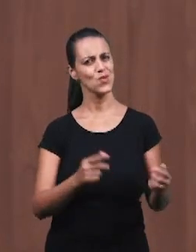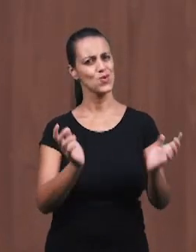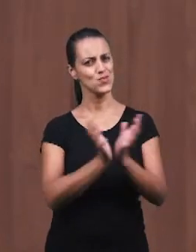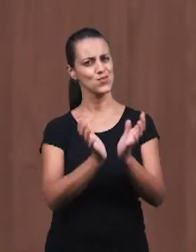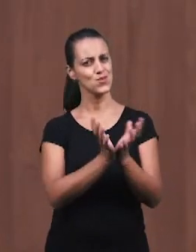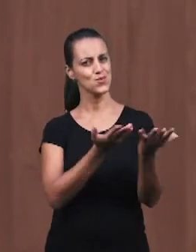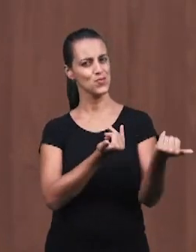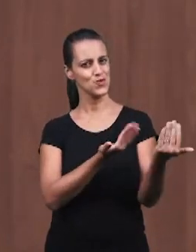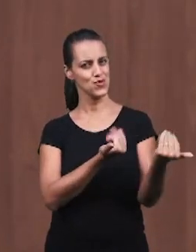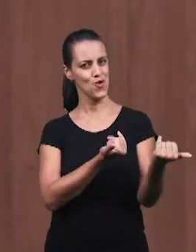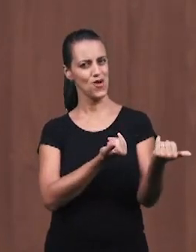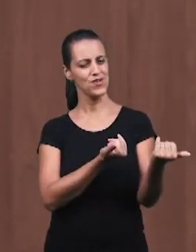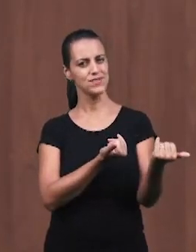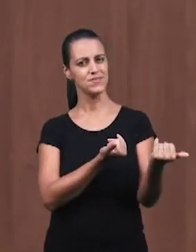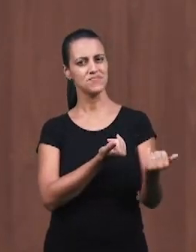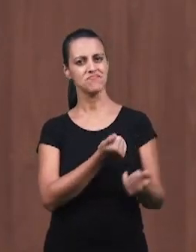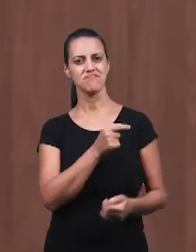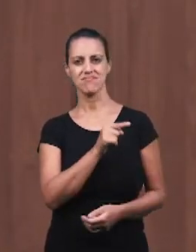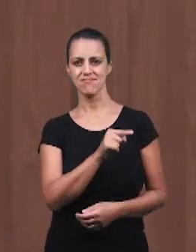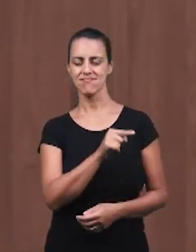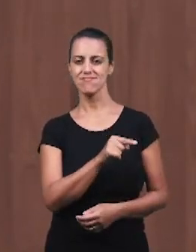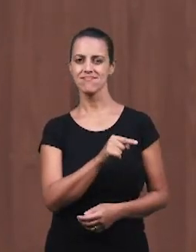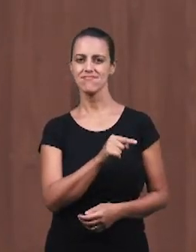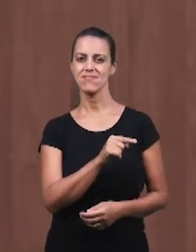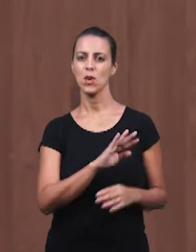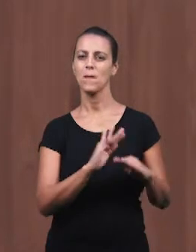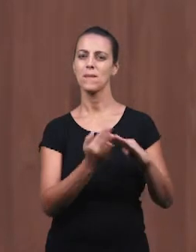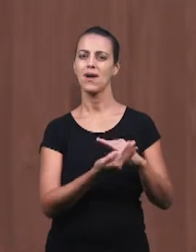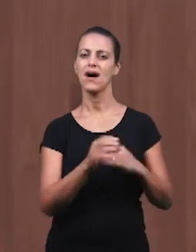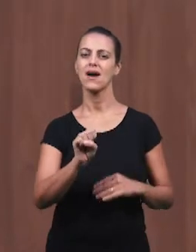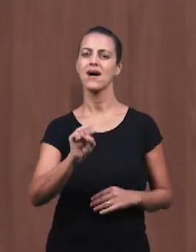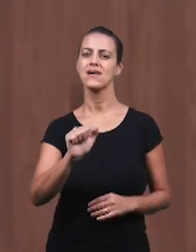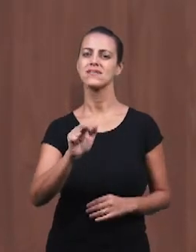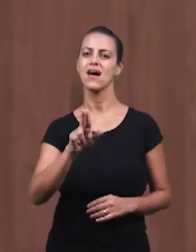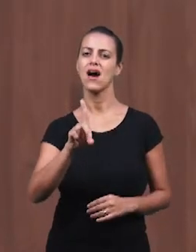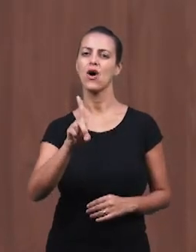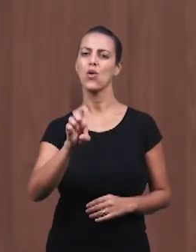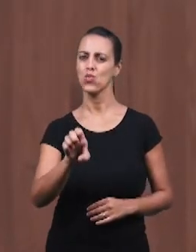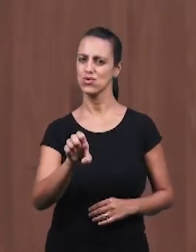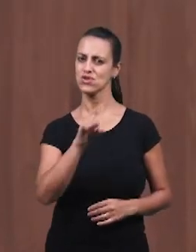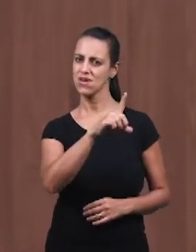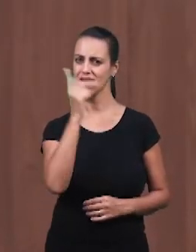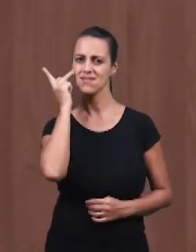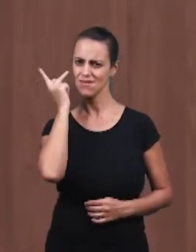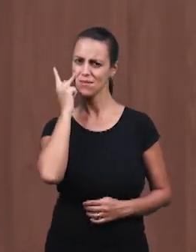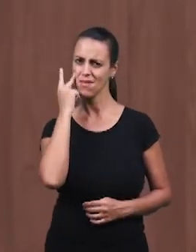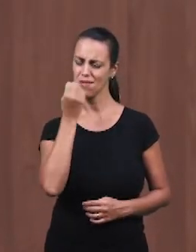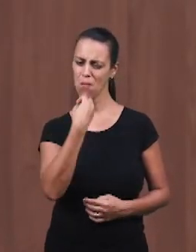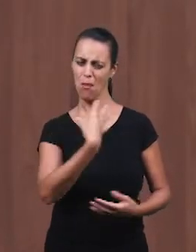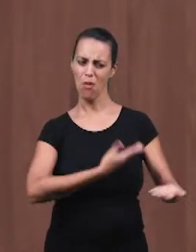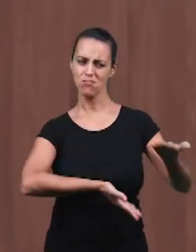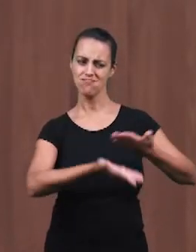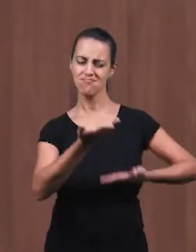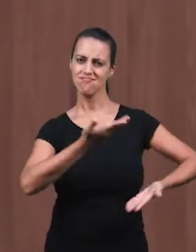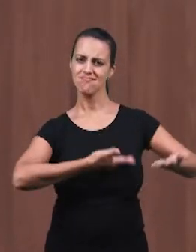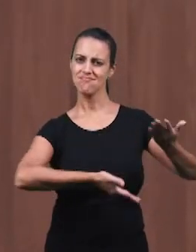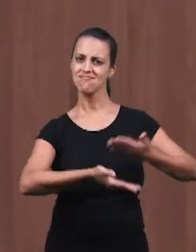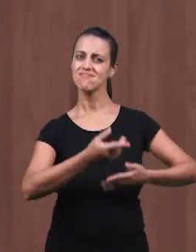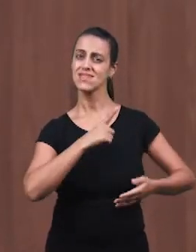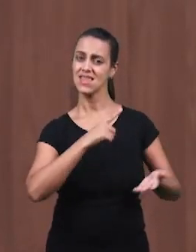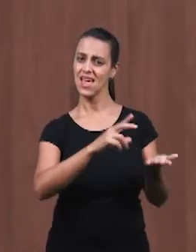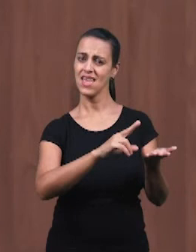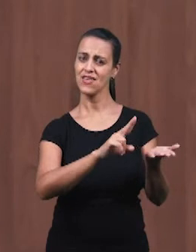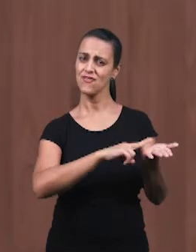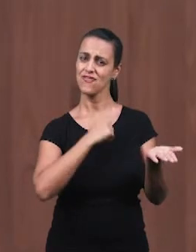ali, jovens, da igreja ali do bairro Saúde, em São Paulo, tiveram uma participação muito boa,